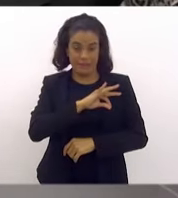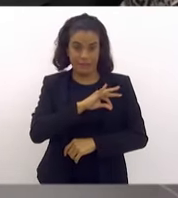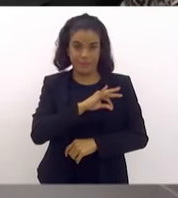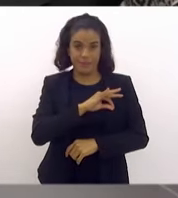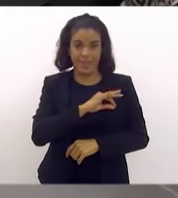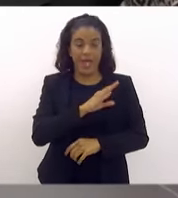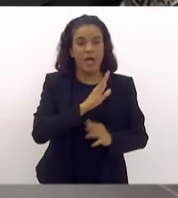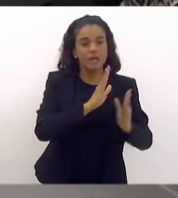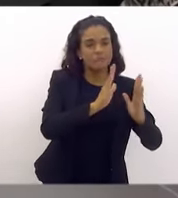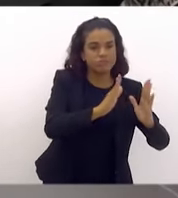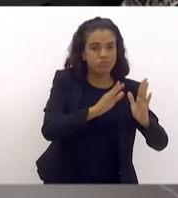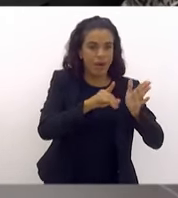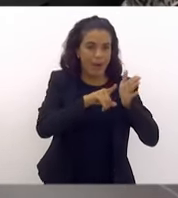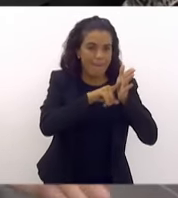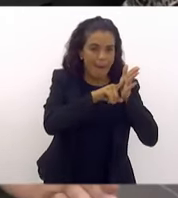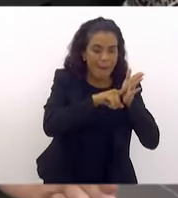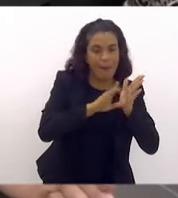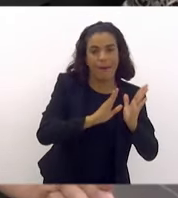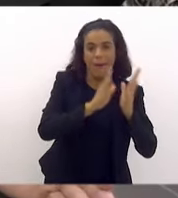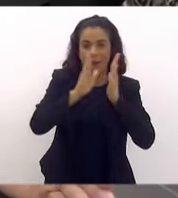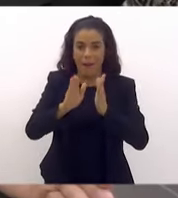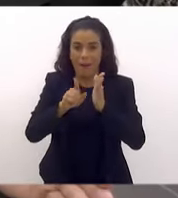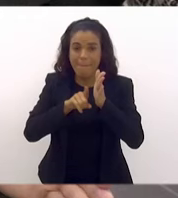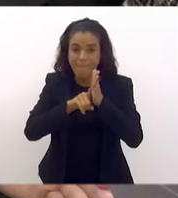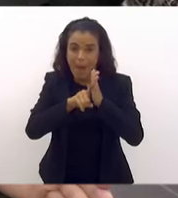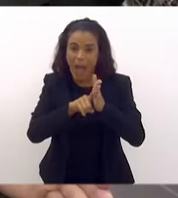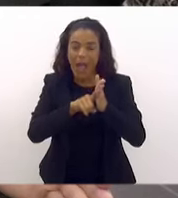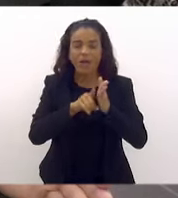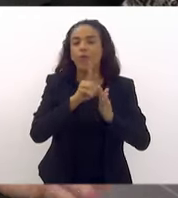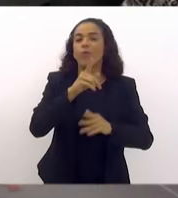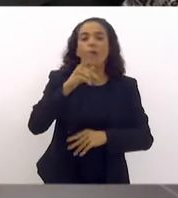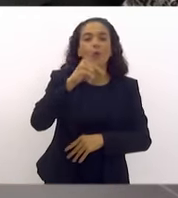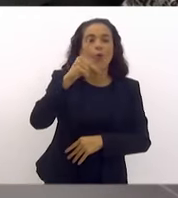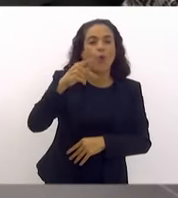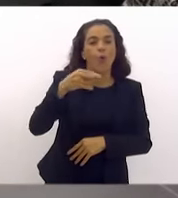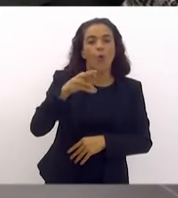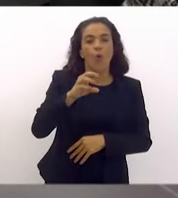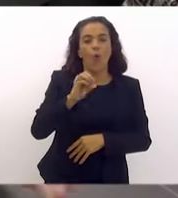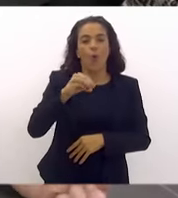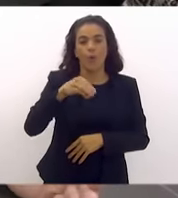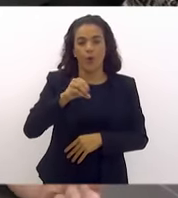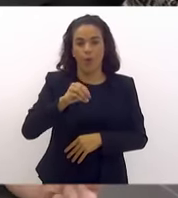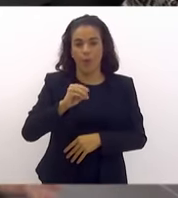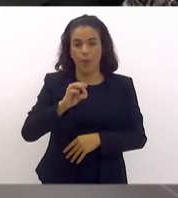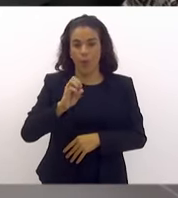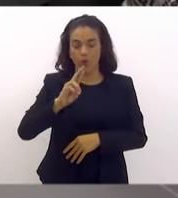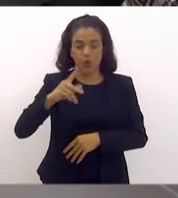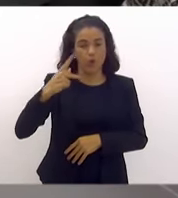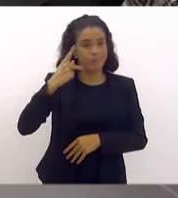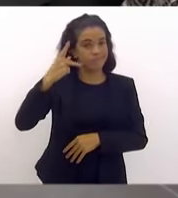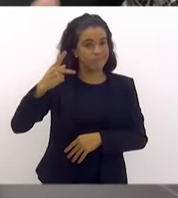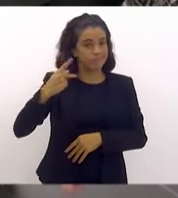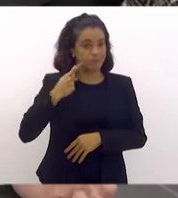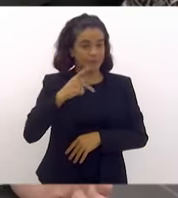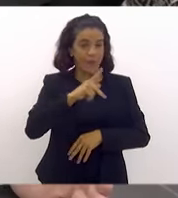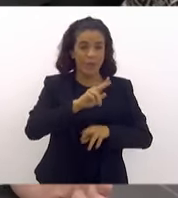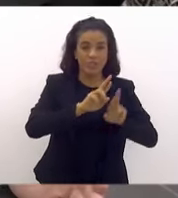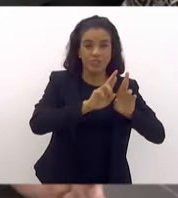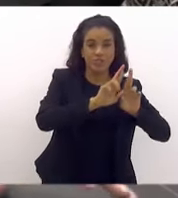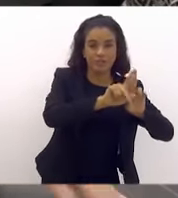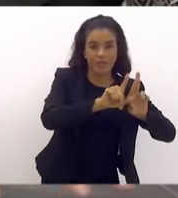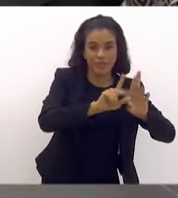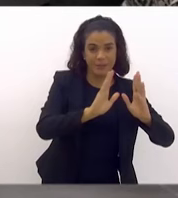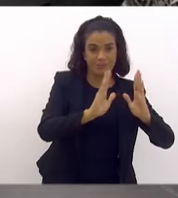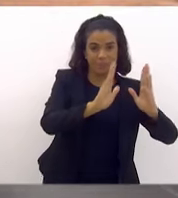inquérito policial se vincula um promotor de justiça né nessa fase inquisitorial nessa fase da investigação